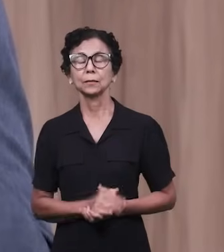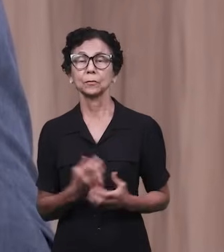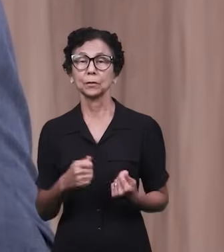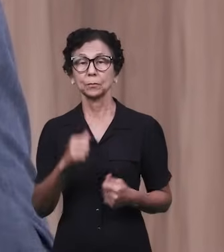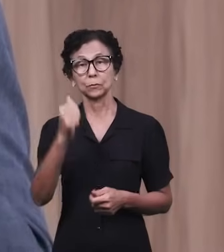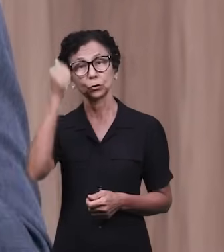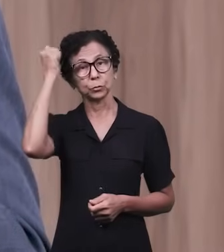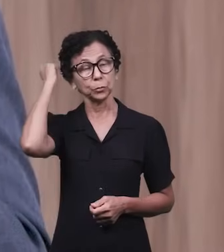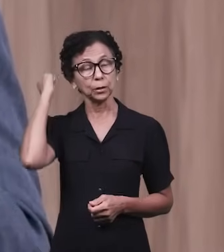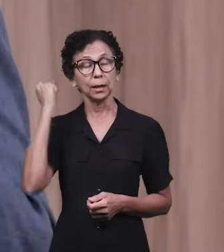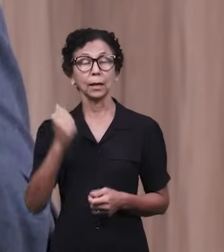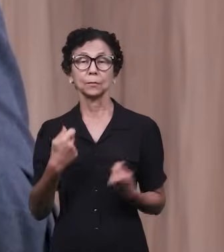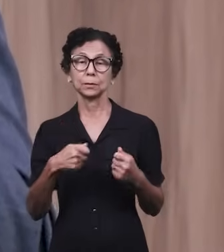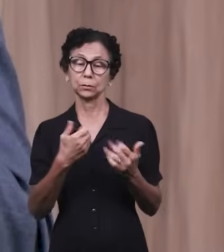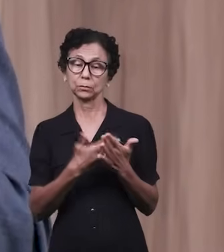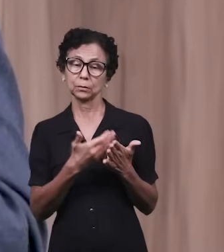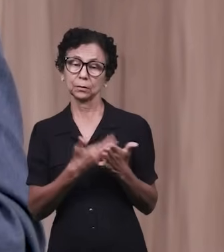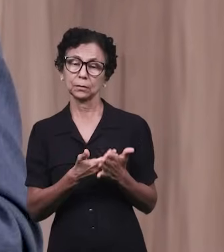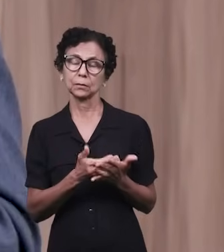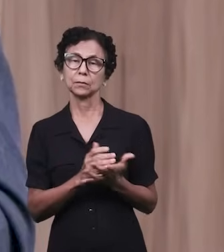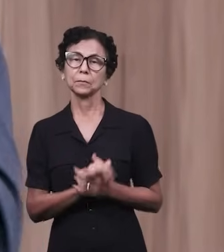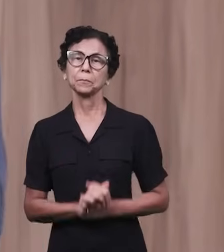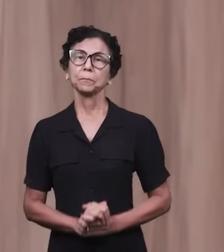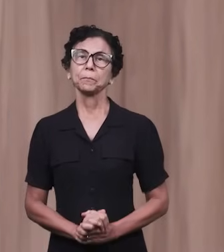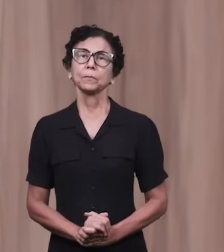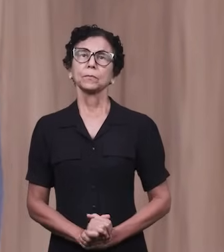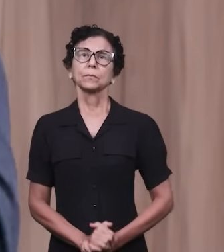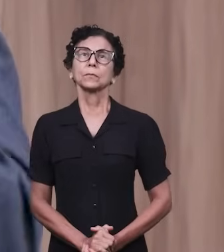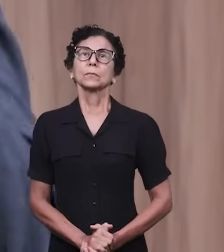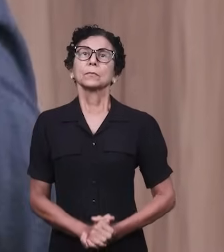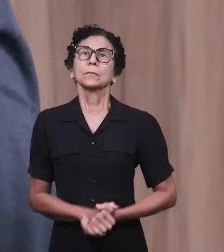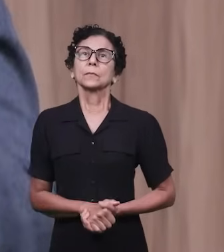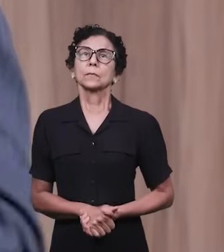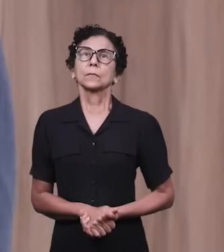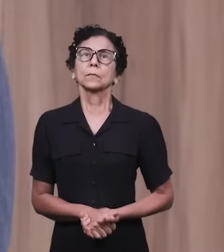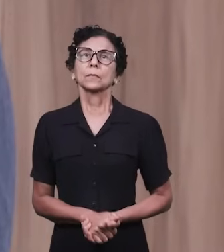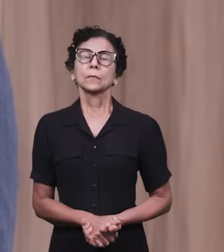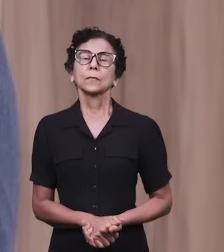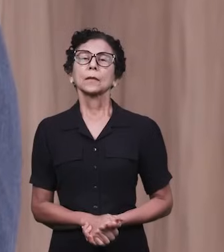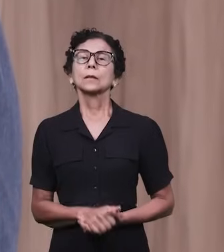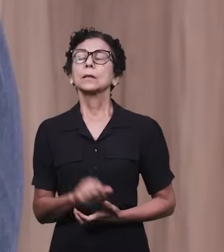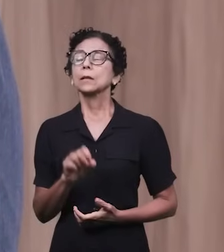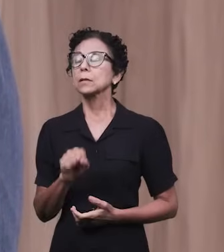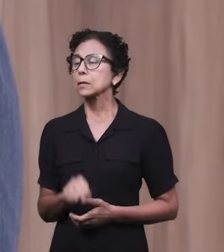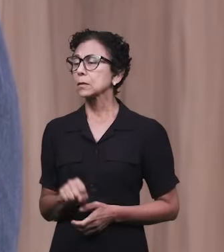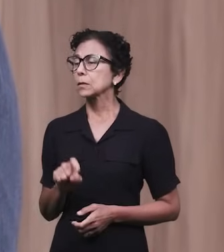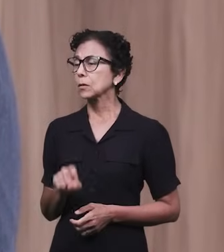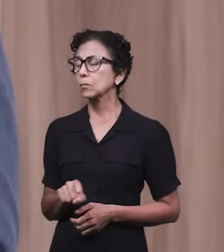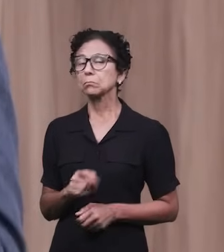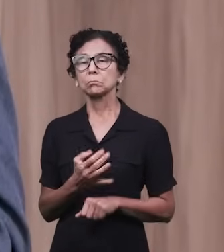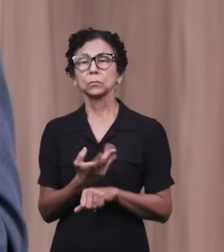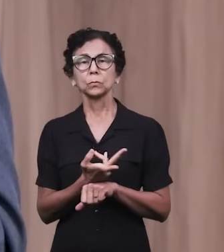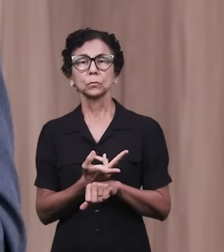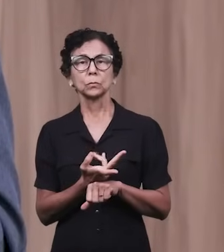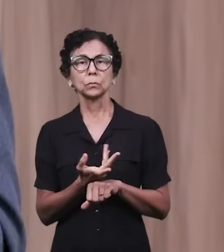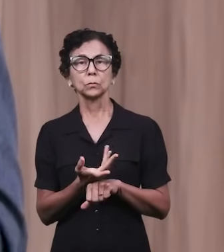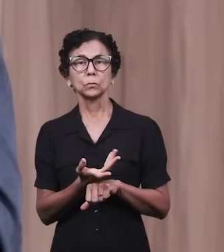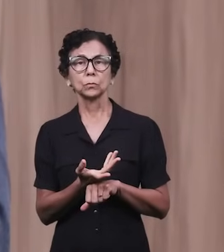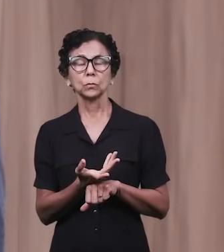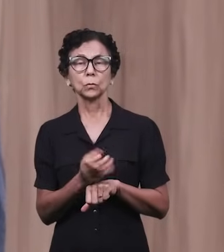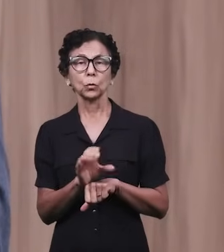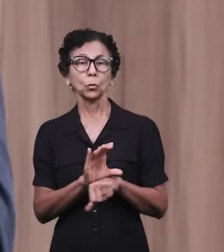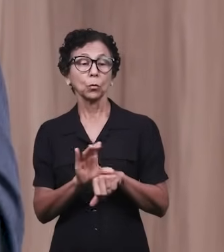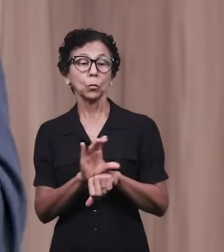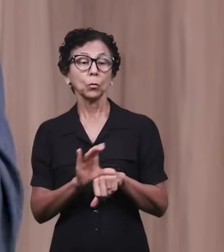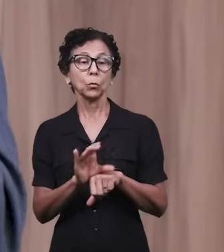conhecer, de saber, olha, é o momento, é esse curso, vamos dessa forma. Porque muitas vezes ele tem medo de, como